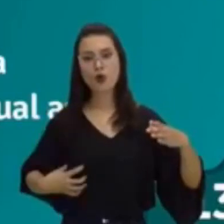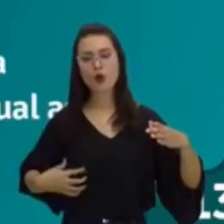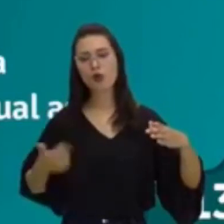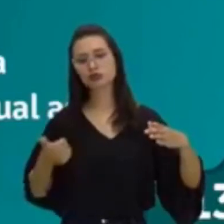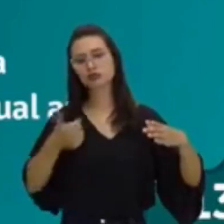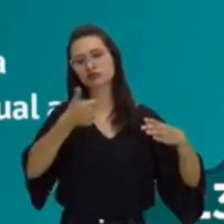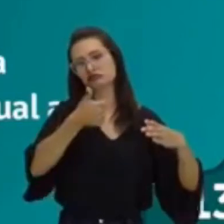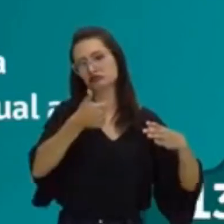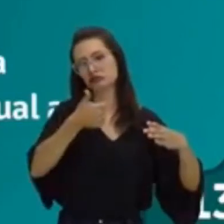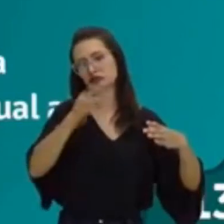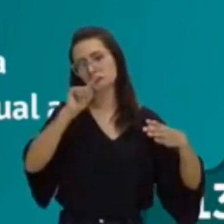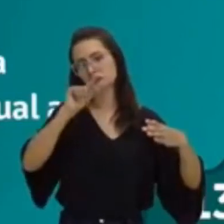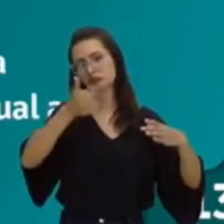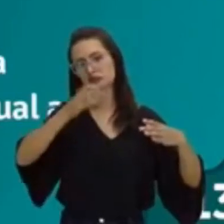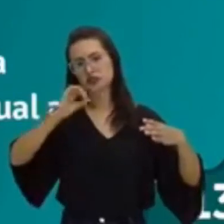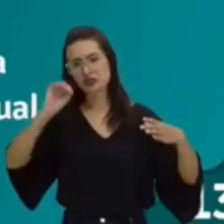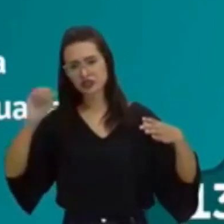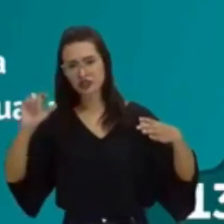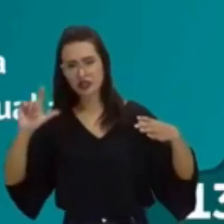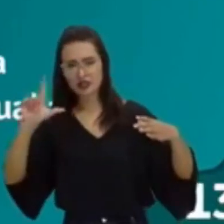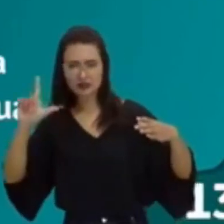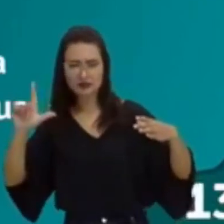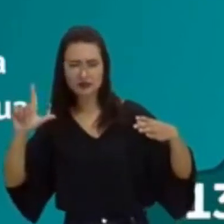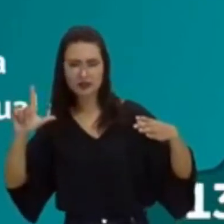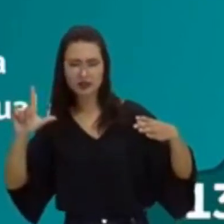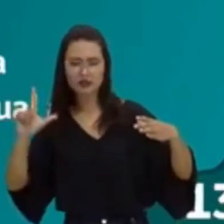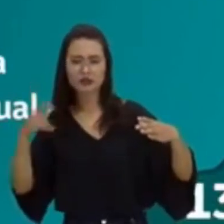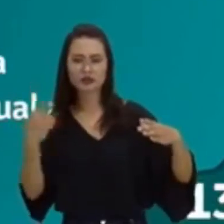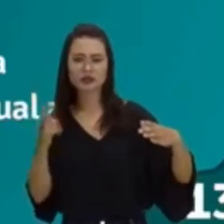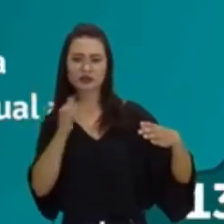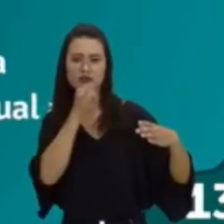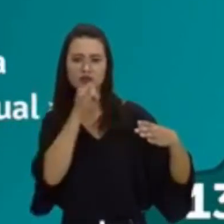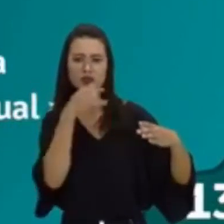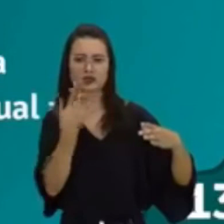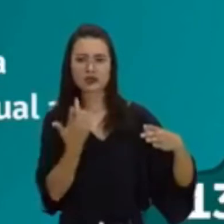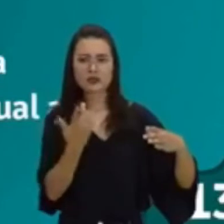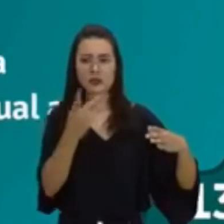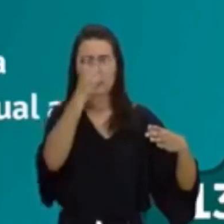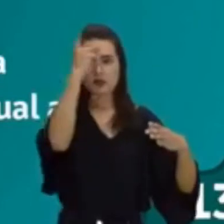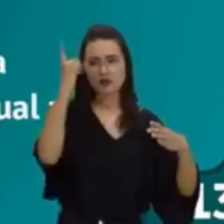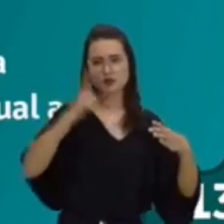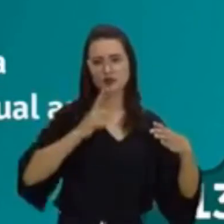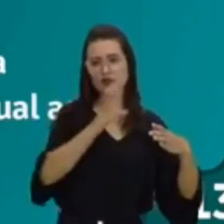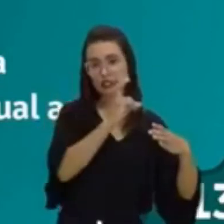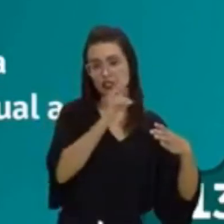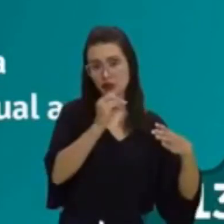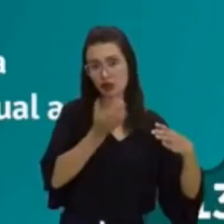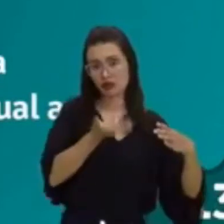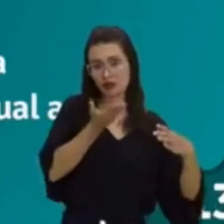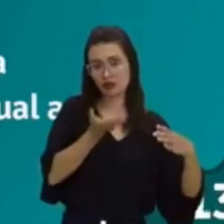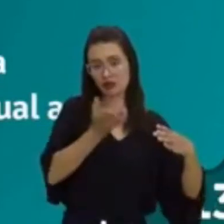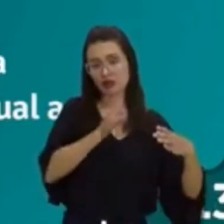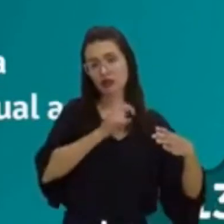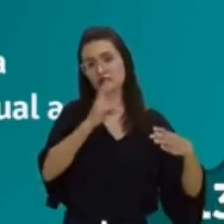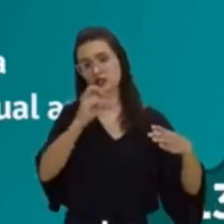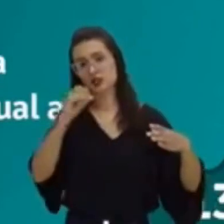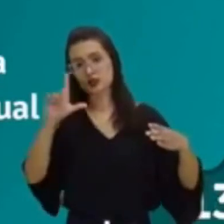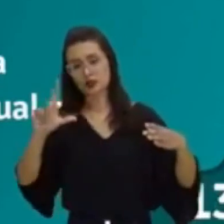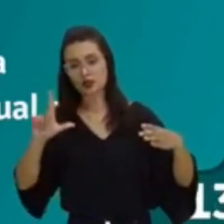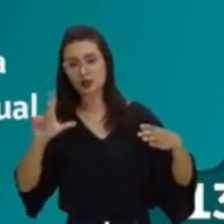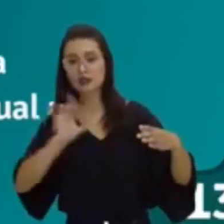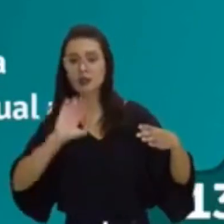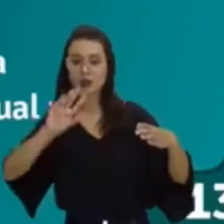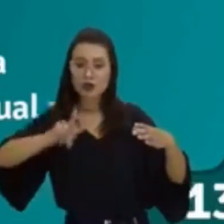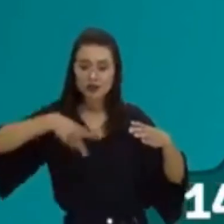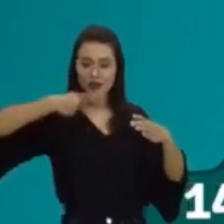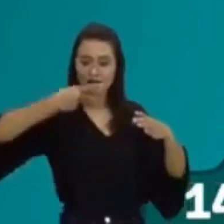volume e a massa, né? Uma pessoa que tem 50 quilogramas tem 50 litros. Ele vai derramar 50 litros de água,